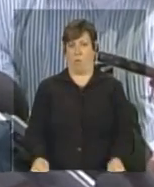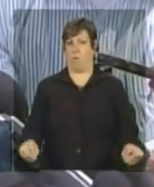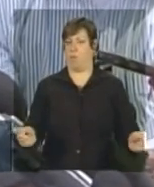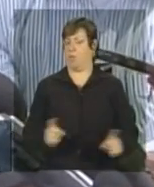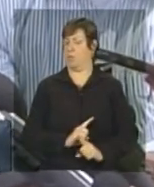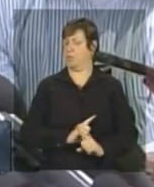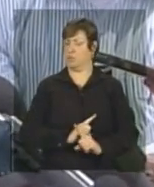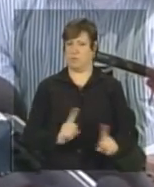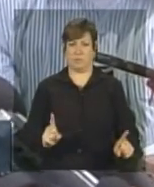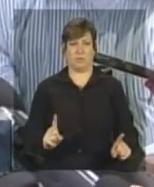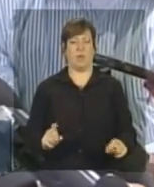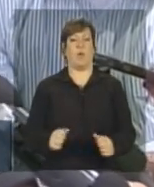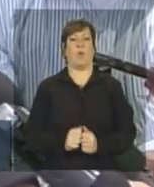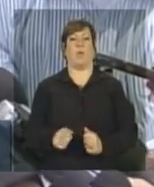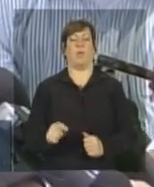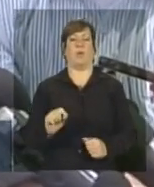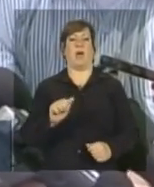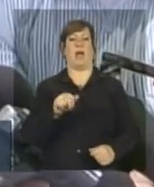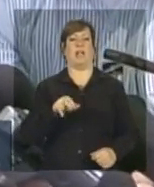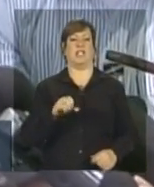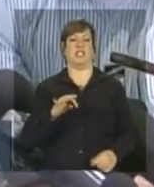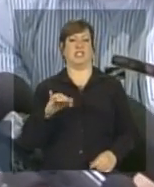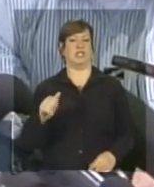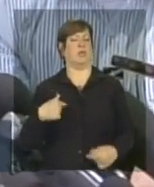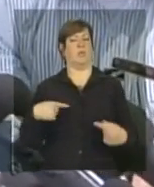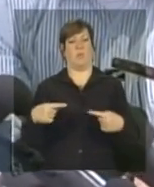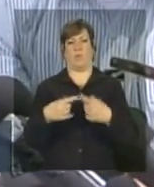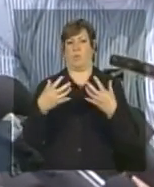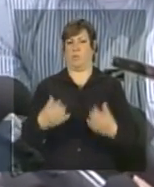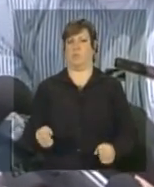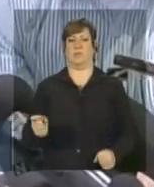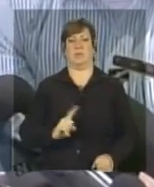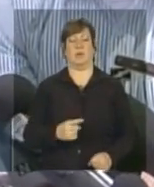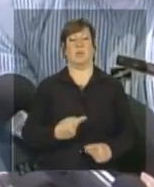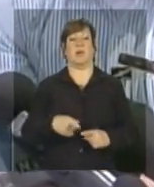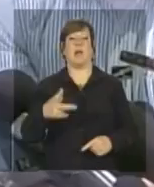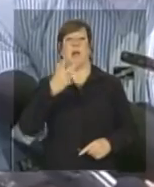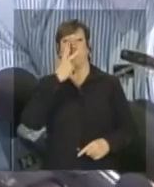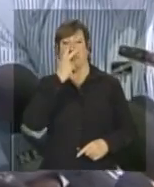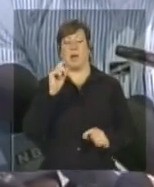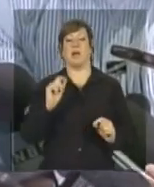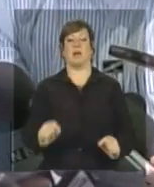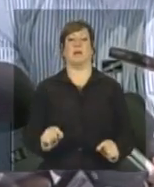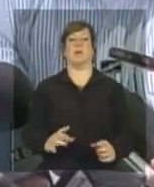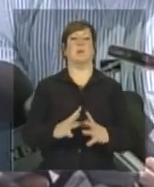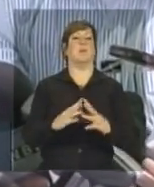de maneira alguma, com o processo de anistia que parecem sancionar